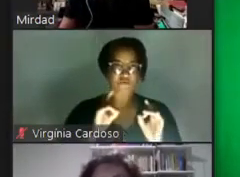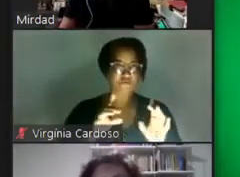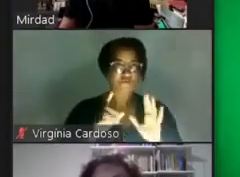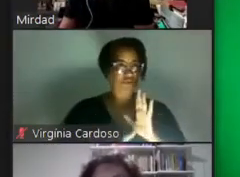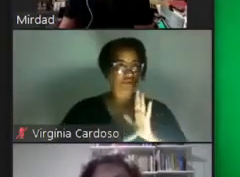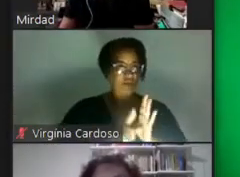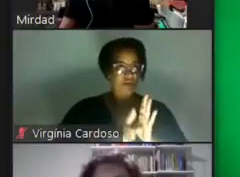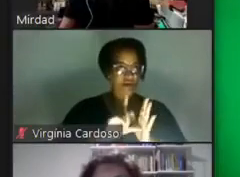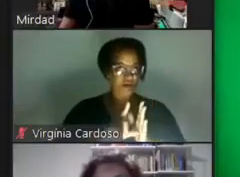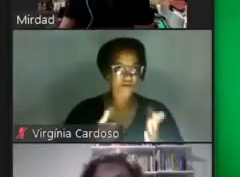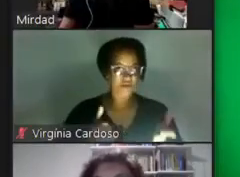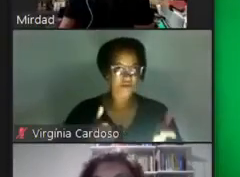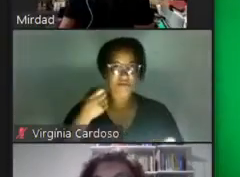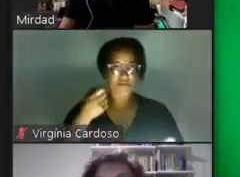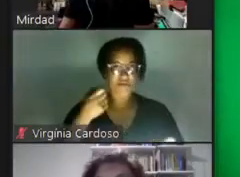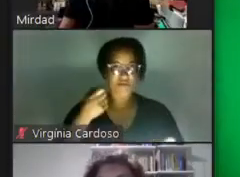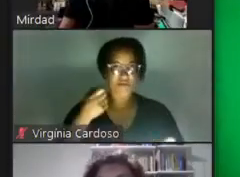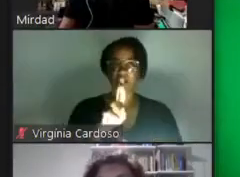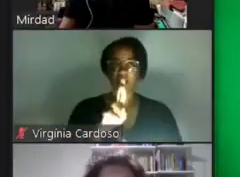antecipadamente para poder pagar gráfico.